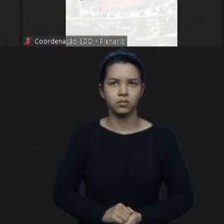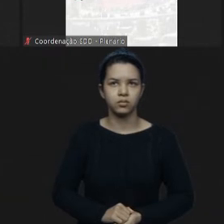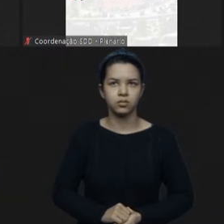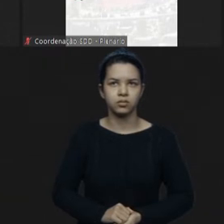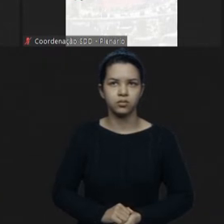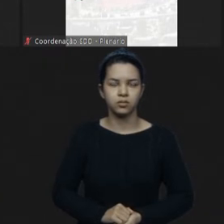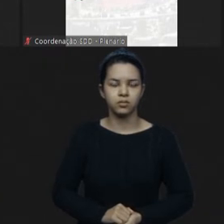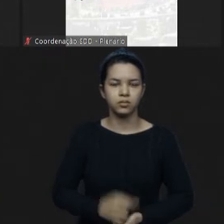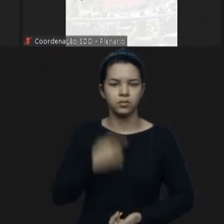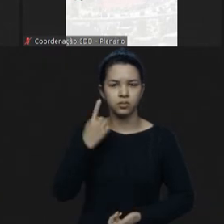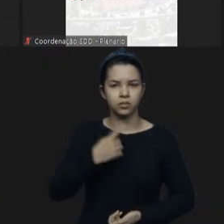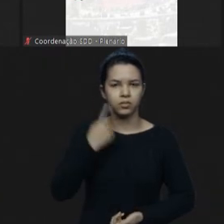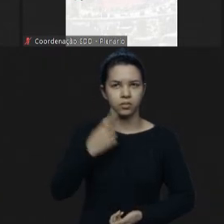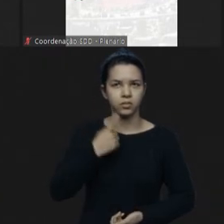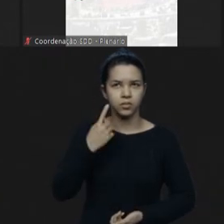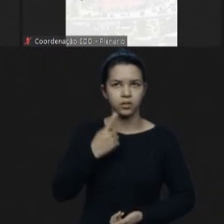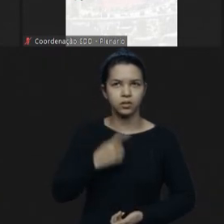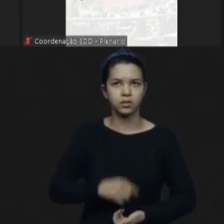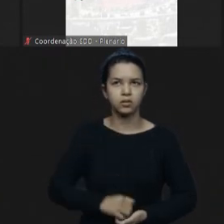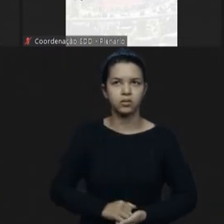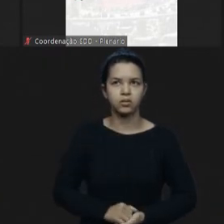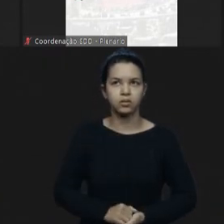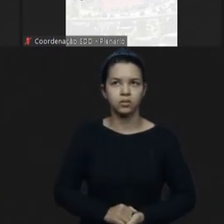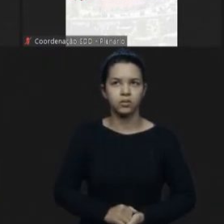Deputado Vicentini.